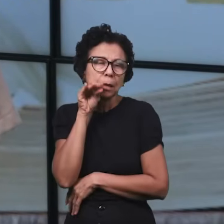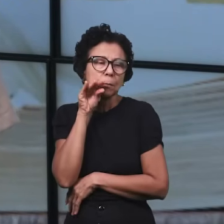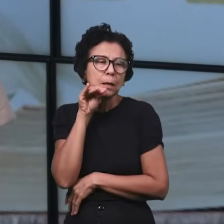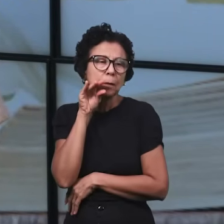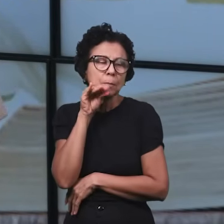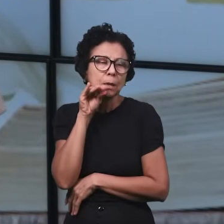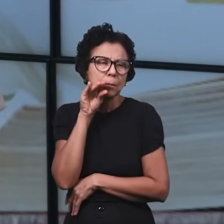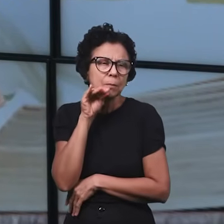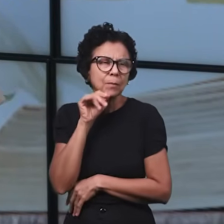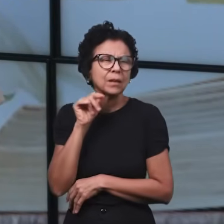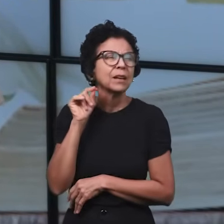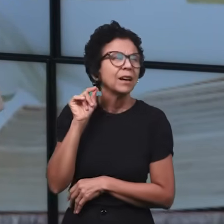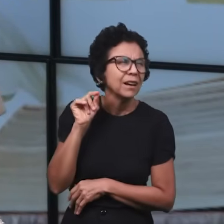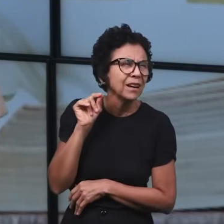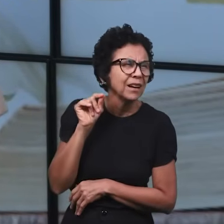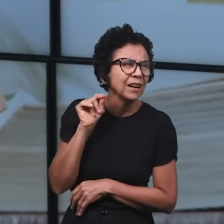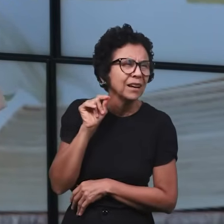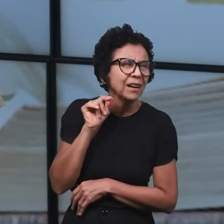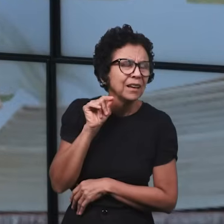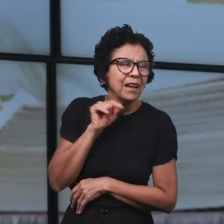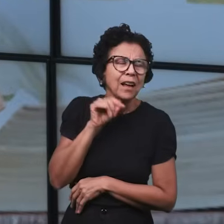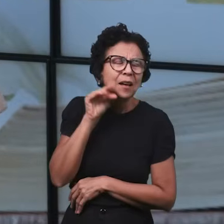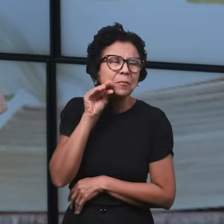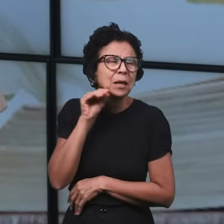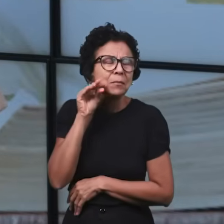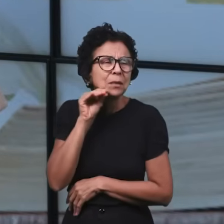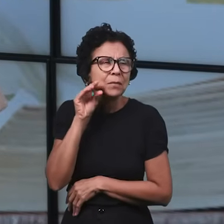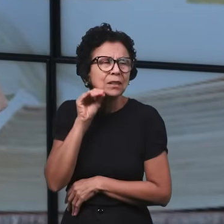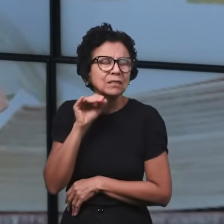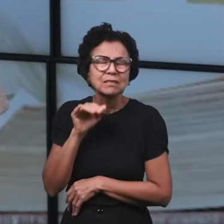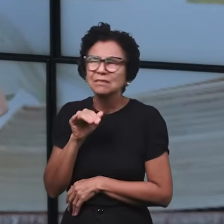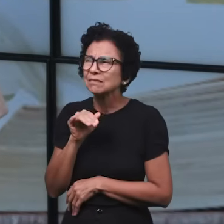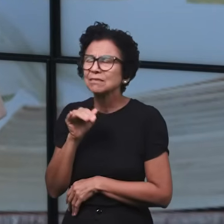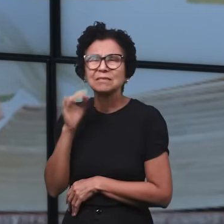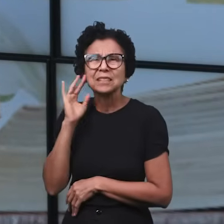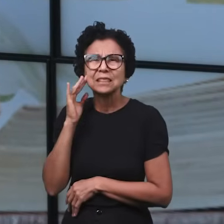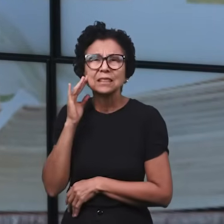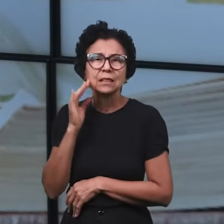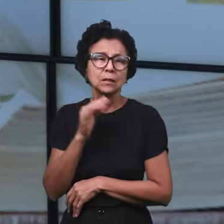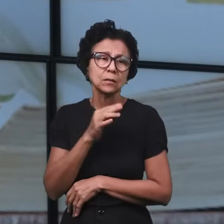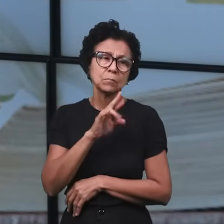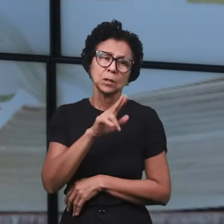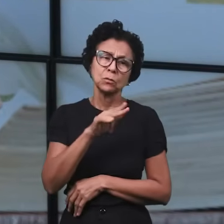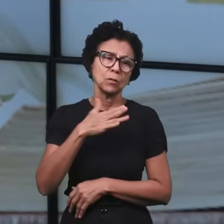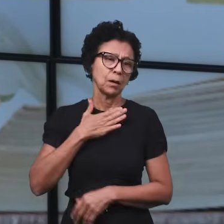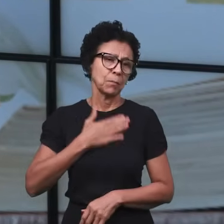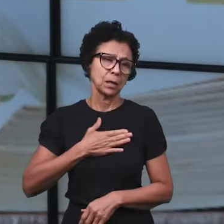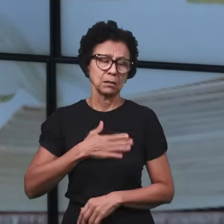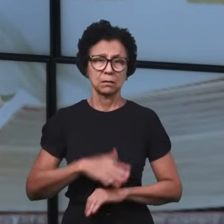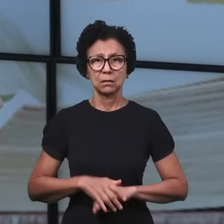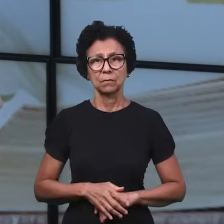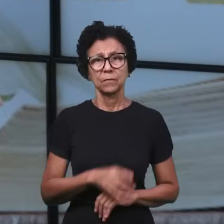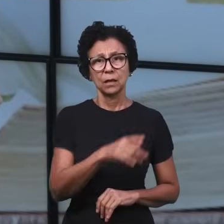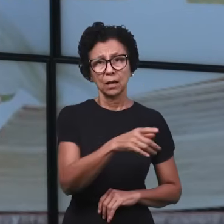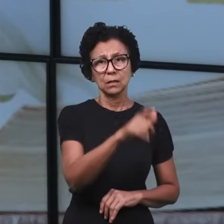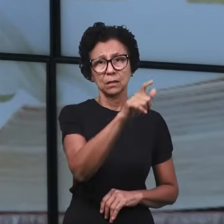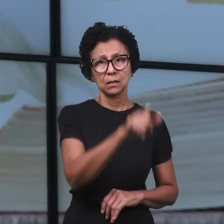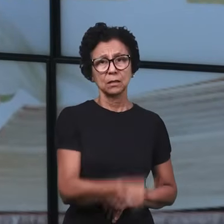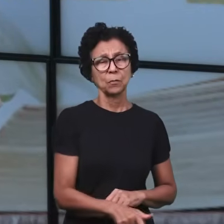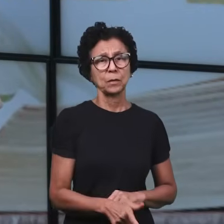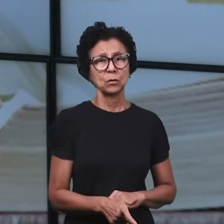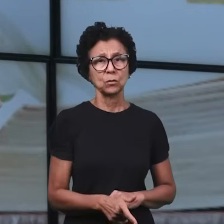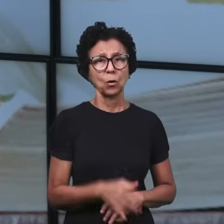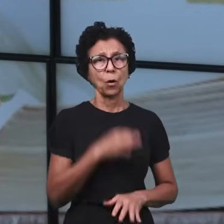o tempo todo, mas é uma pessoa que não é mansa, ela não é domável, ela não é uma pessoa que aceita opinião, mas